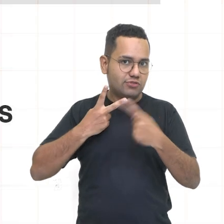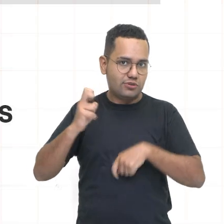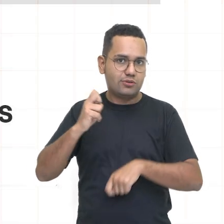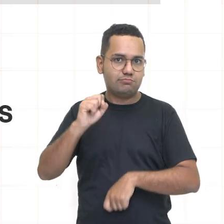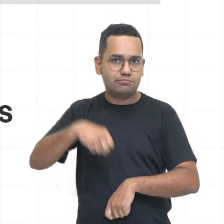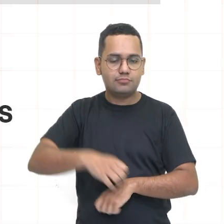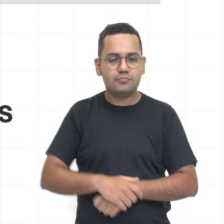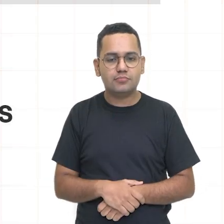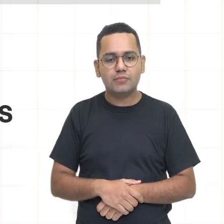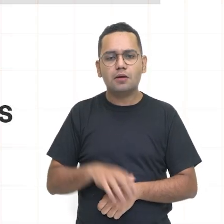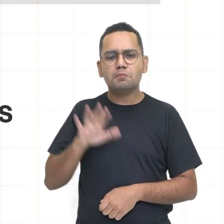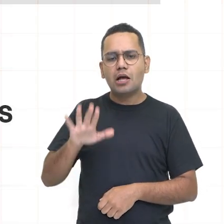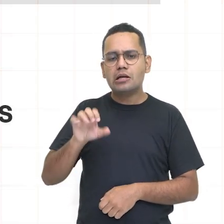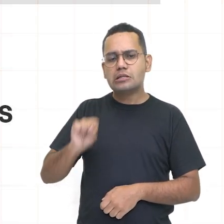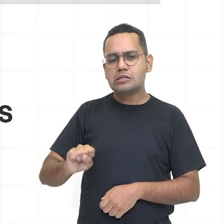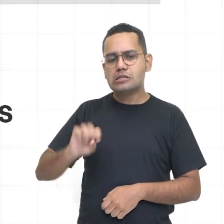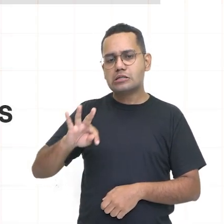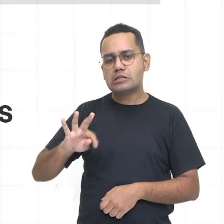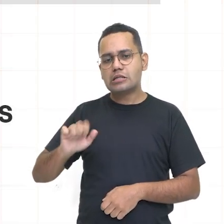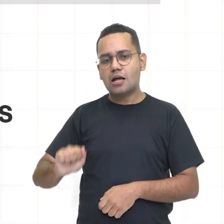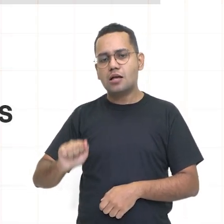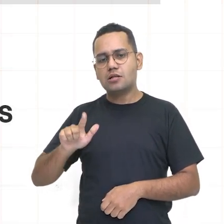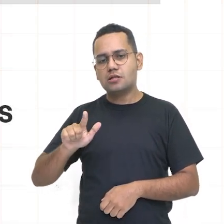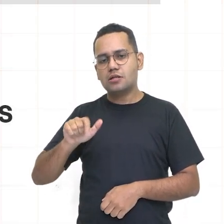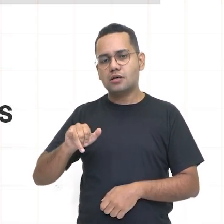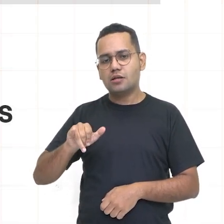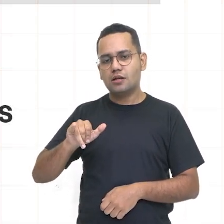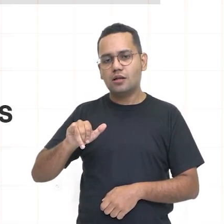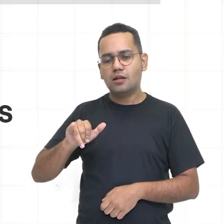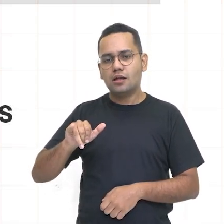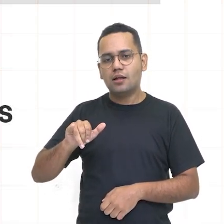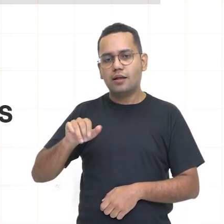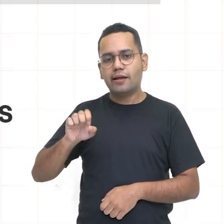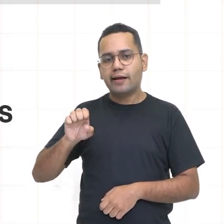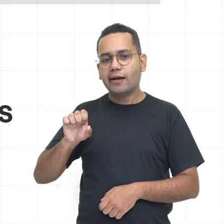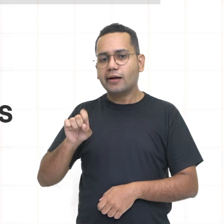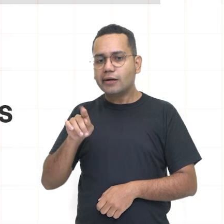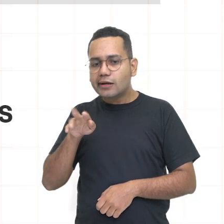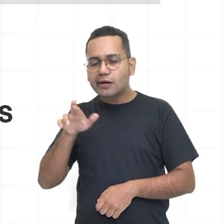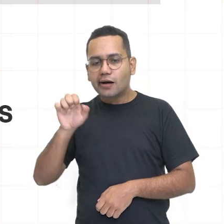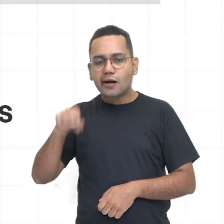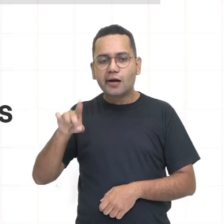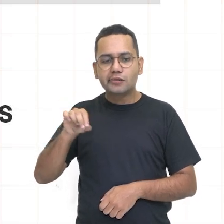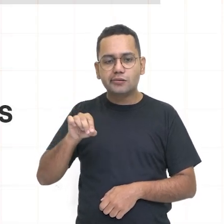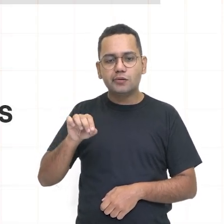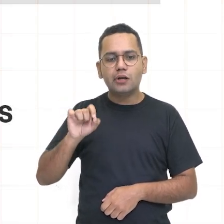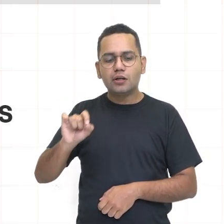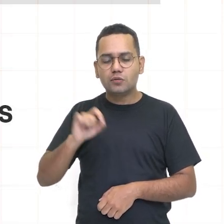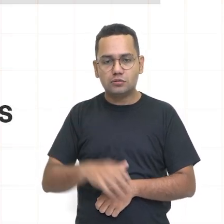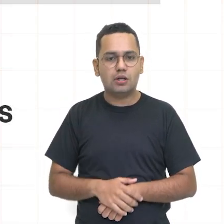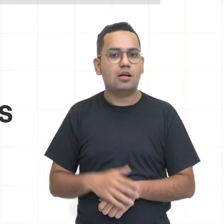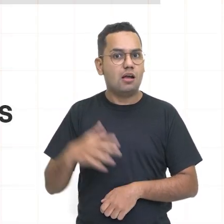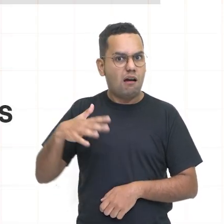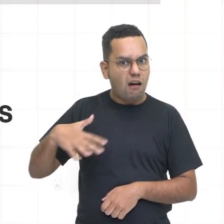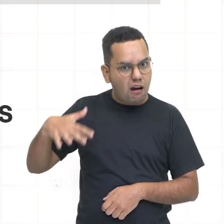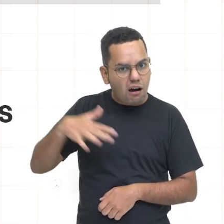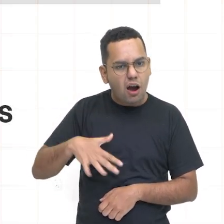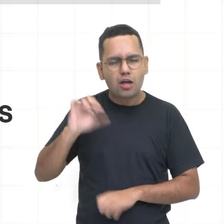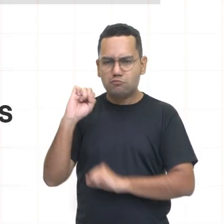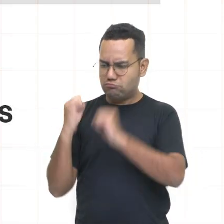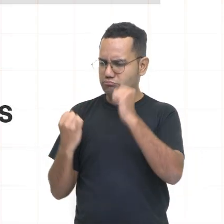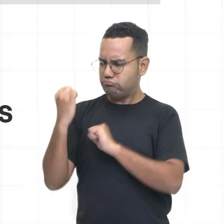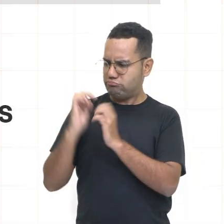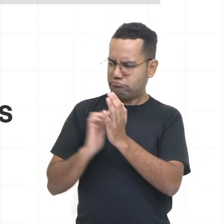porque Stalingrado era uma cidade industrial, possuía ali seu polo industrial bastante significativo para a União